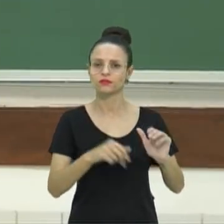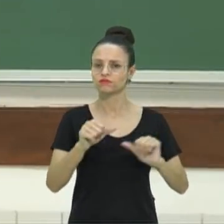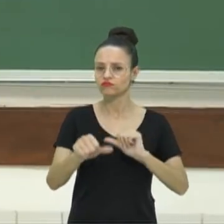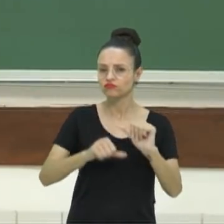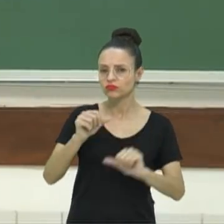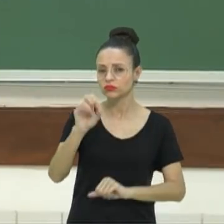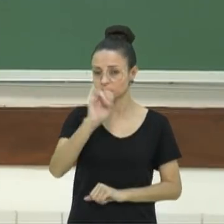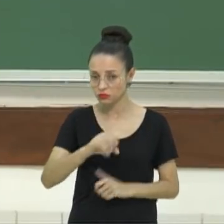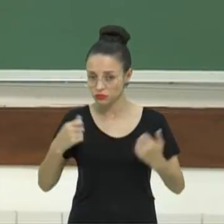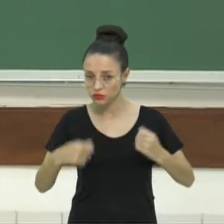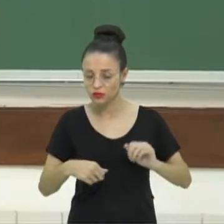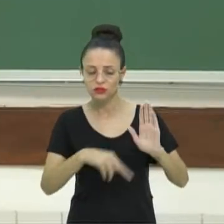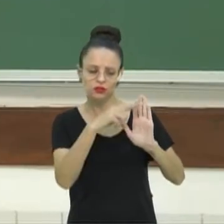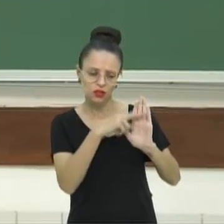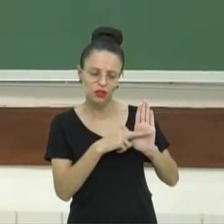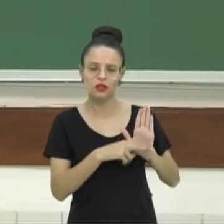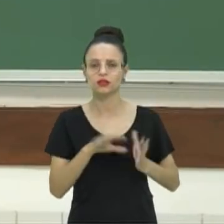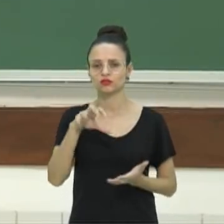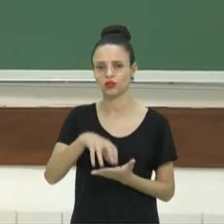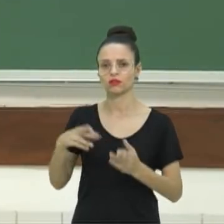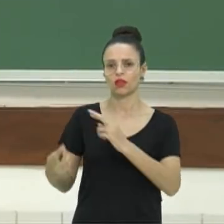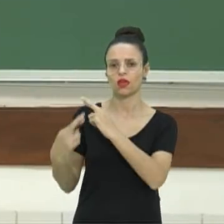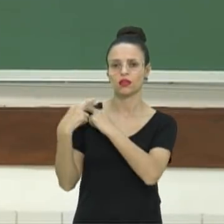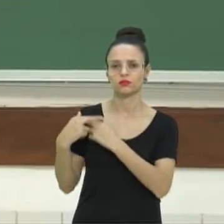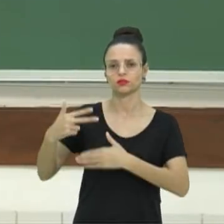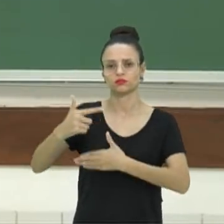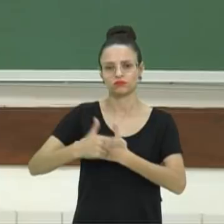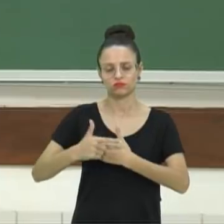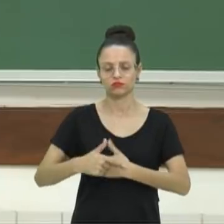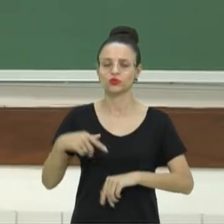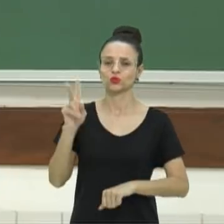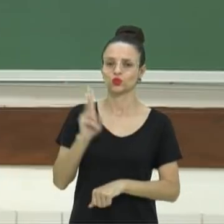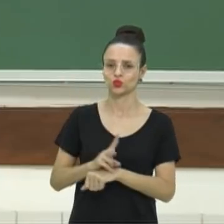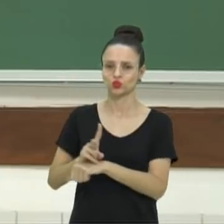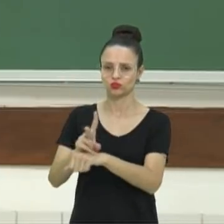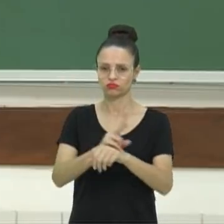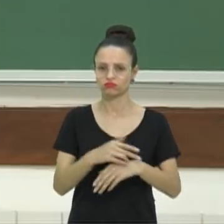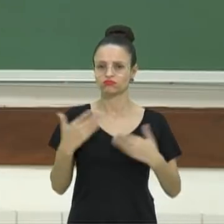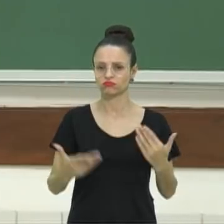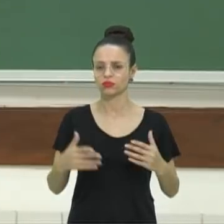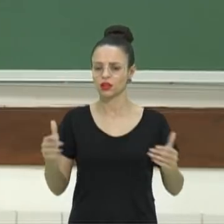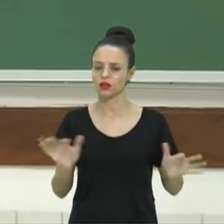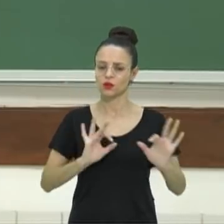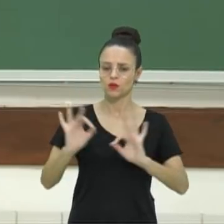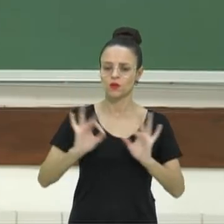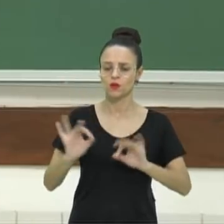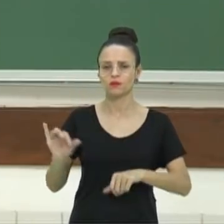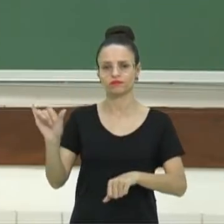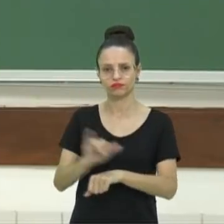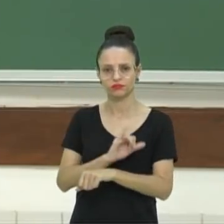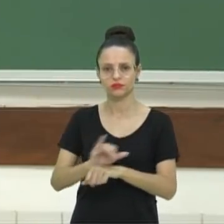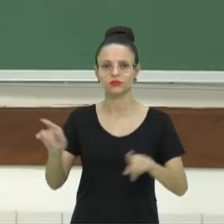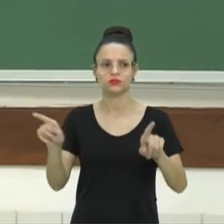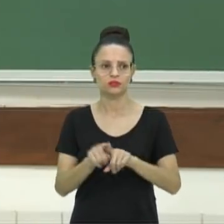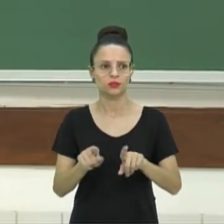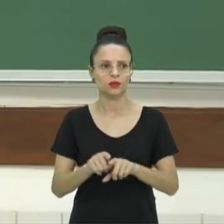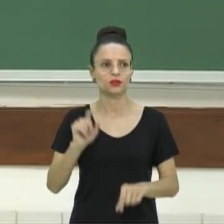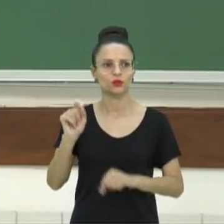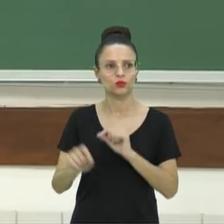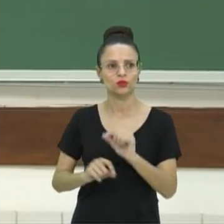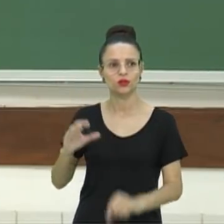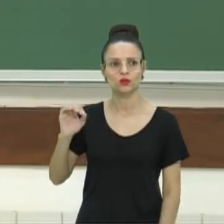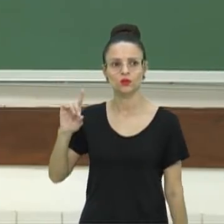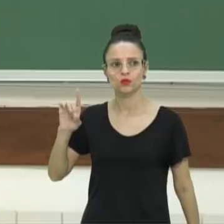alterações se necessário for, né? Então, essas entidades que cuidam da modalidade e também junto com o COI, nessa situação aqui